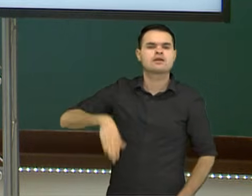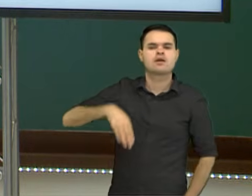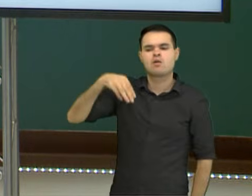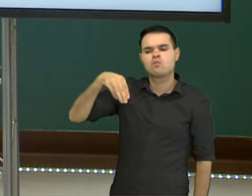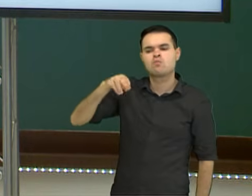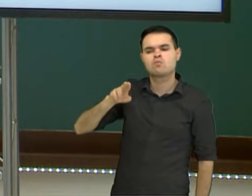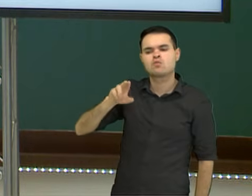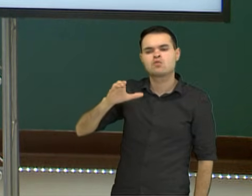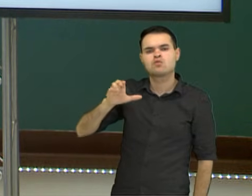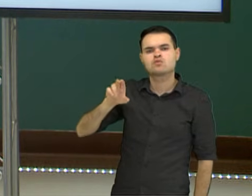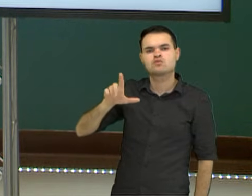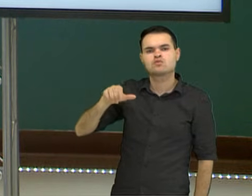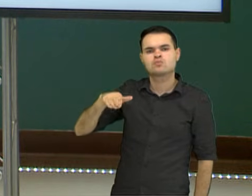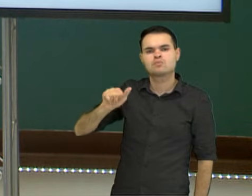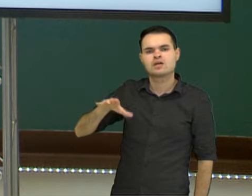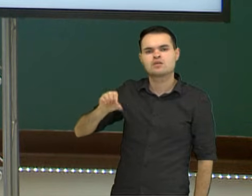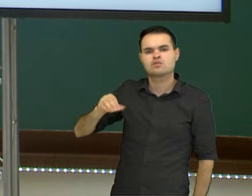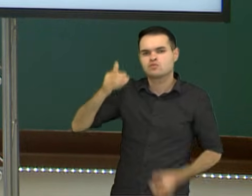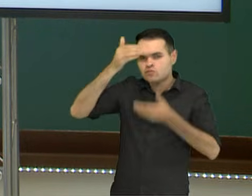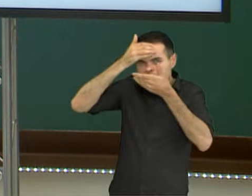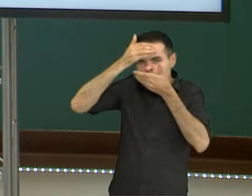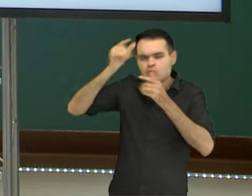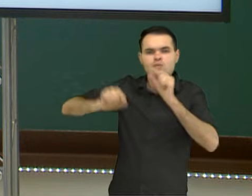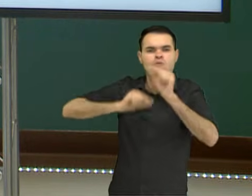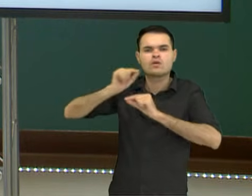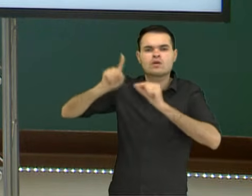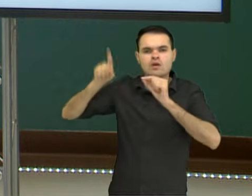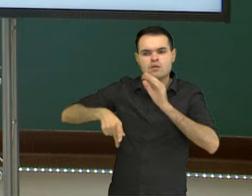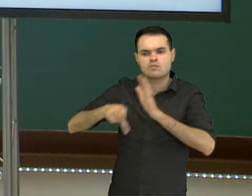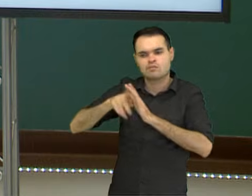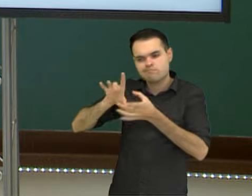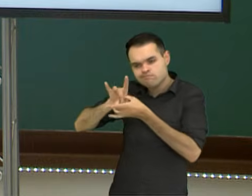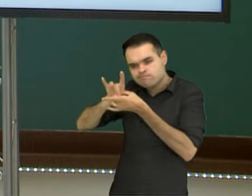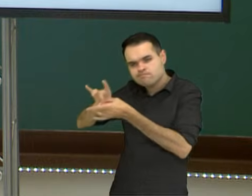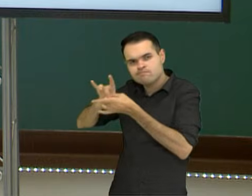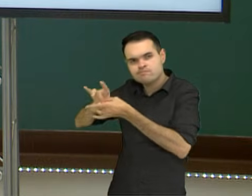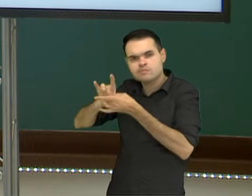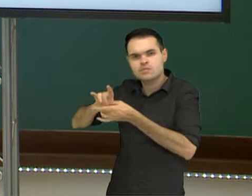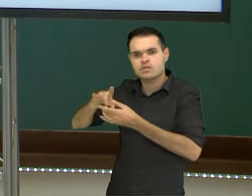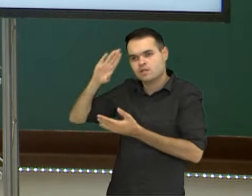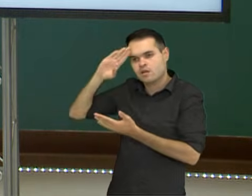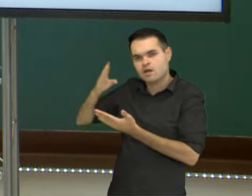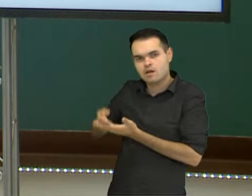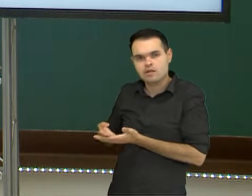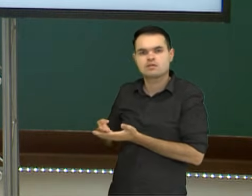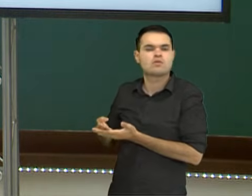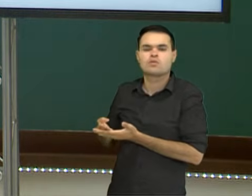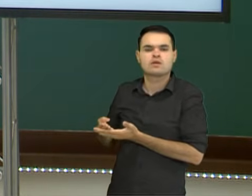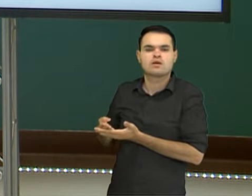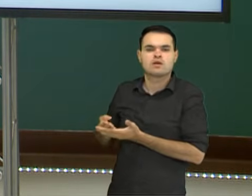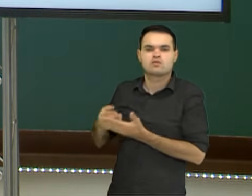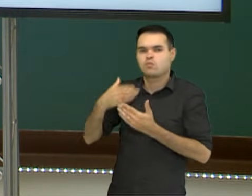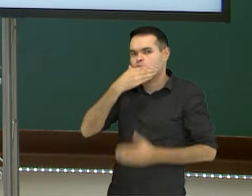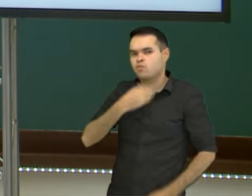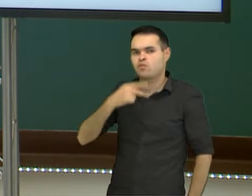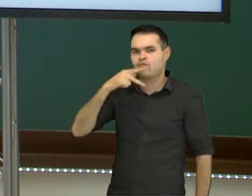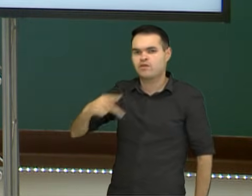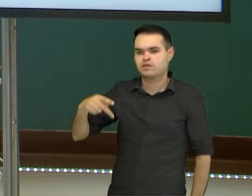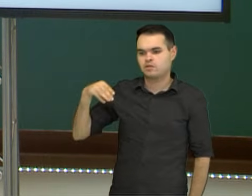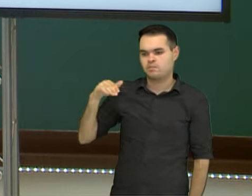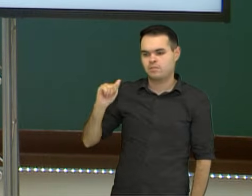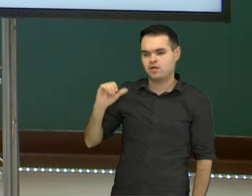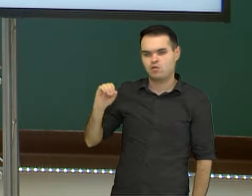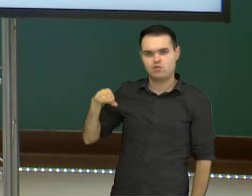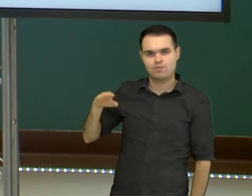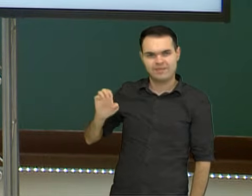né? Os muçulmanos são adeptos da religião muçulmana, né? Aqueles que acreditam no profeta Maomé. Então,